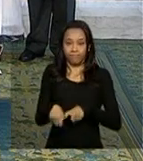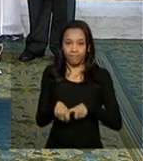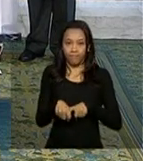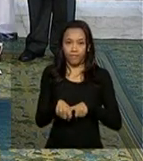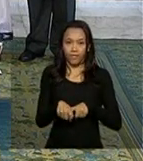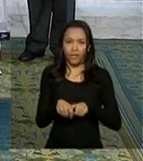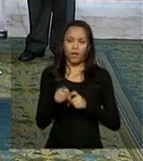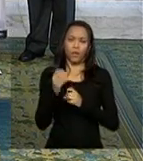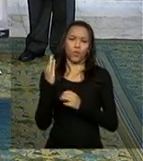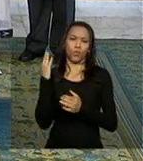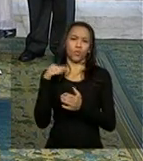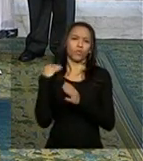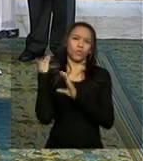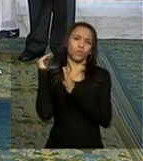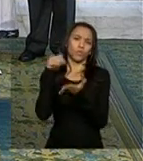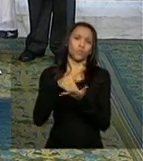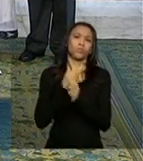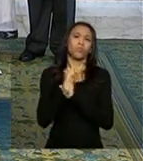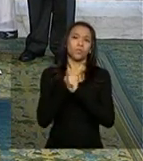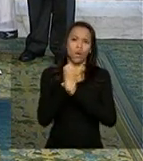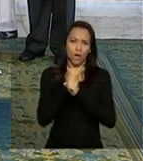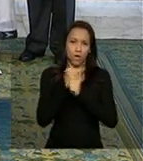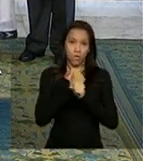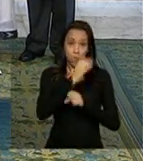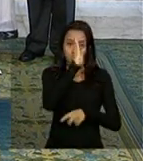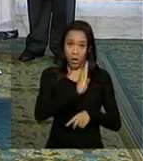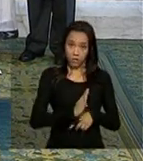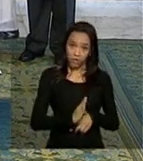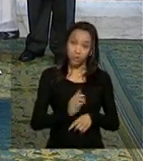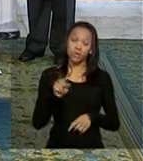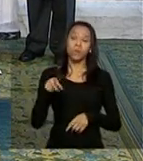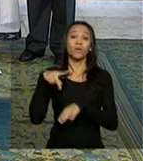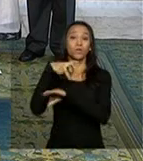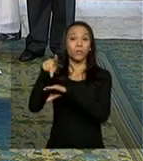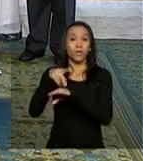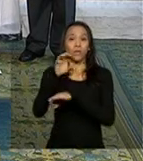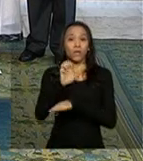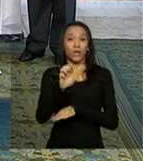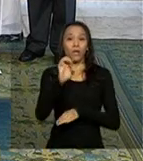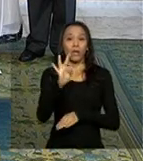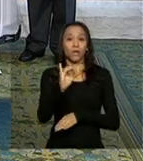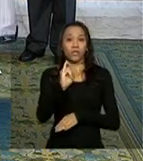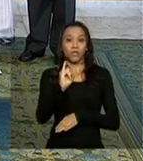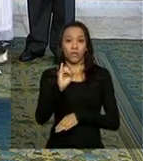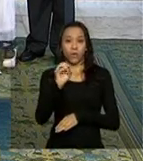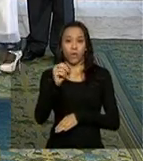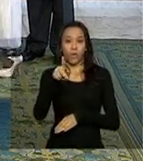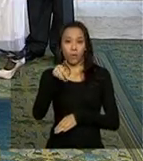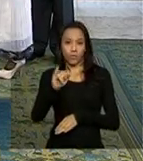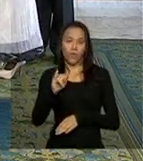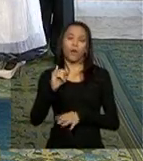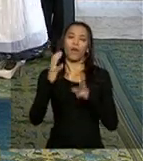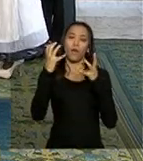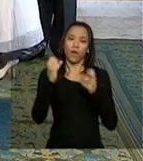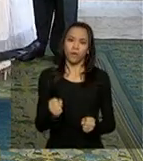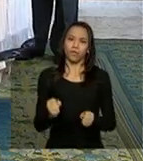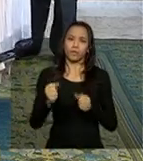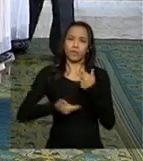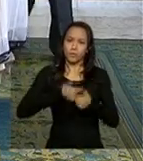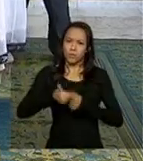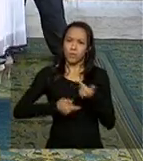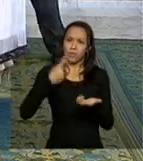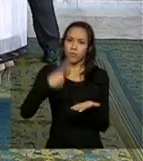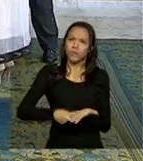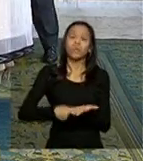Nos últimos anos, Brasil e Etiópia reforçaram suas relações bilaterais com a assinatura de acordos nas áreas de